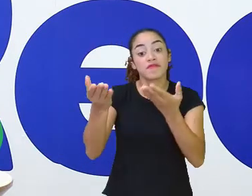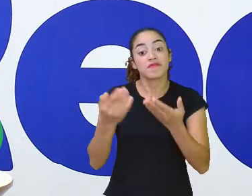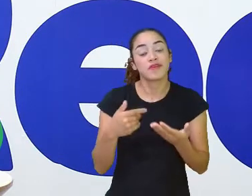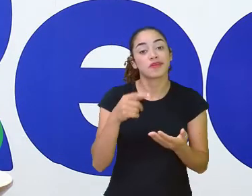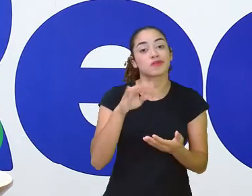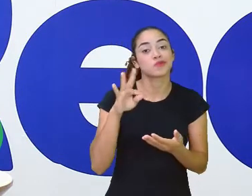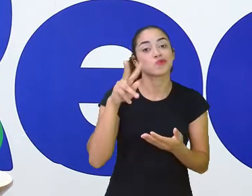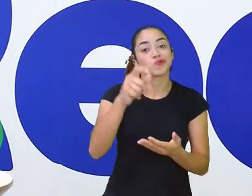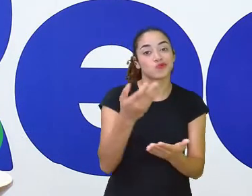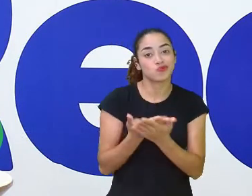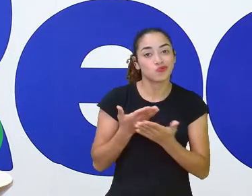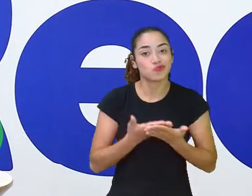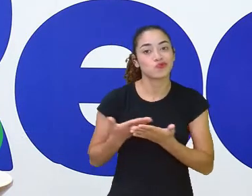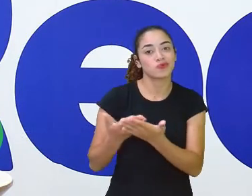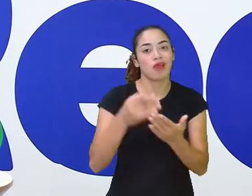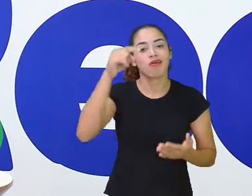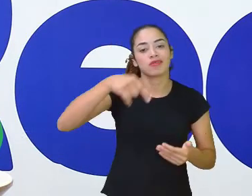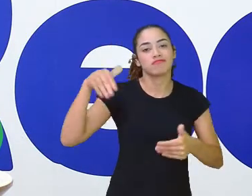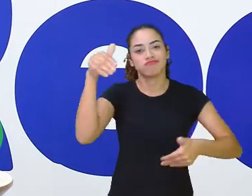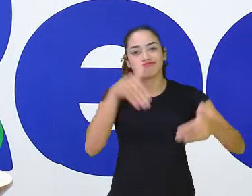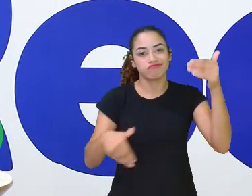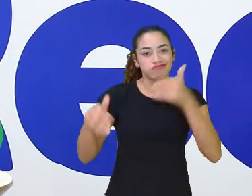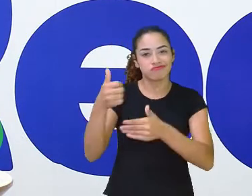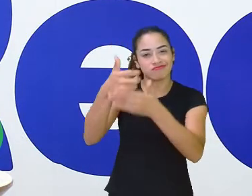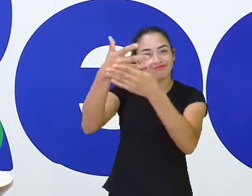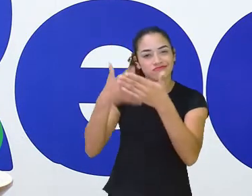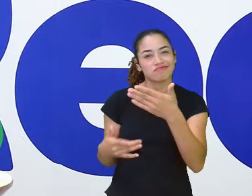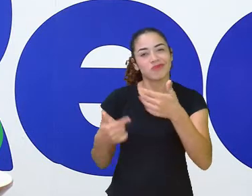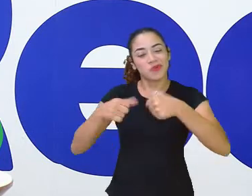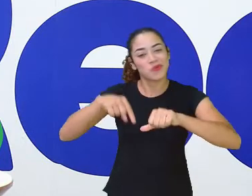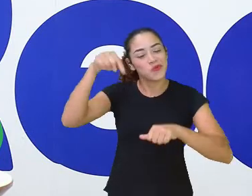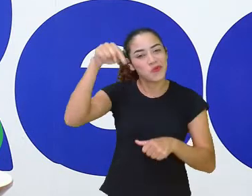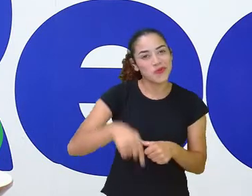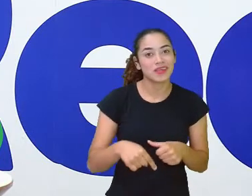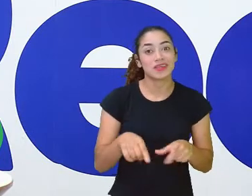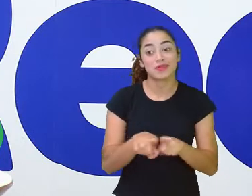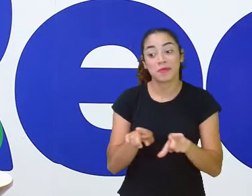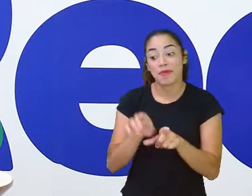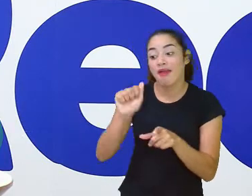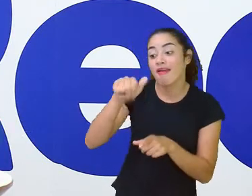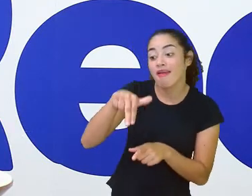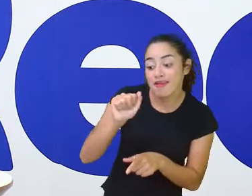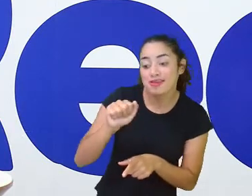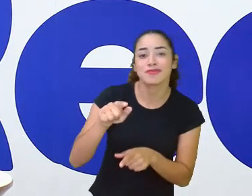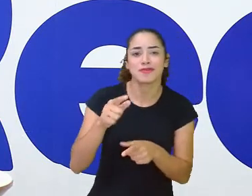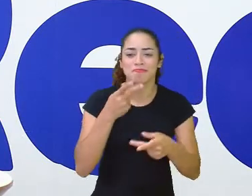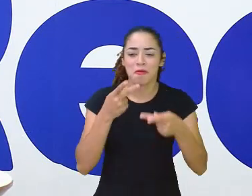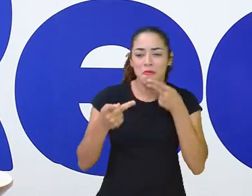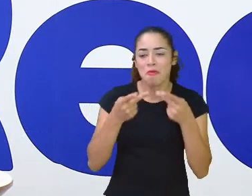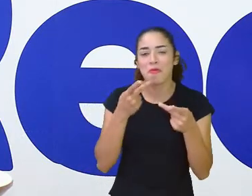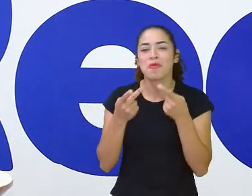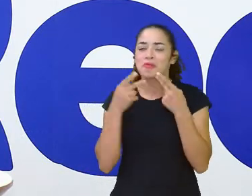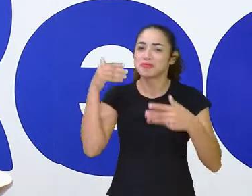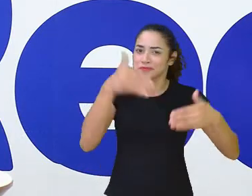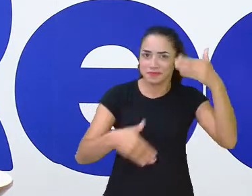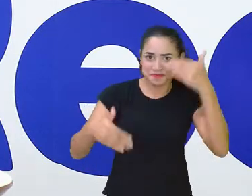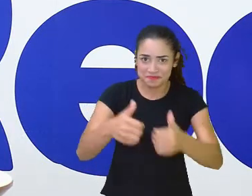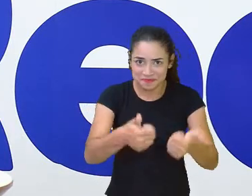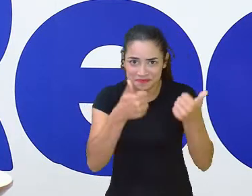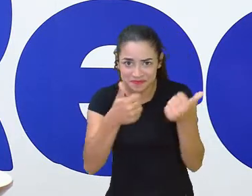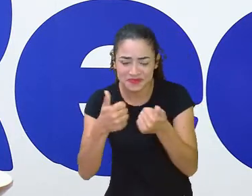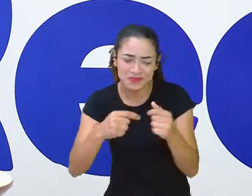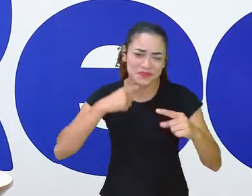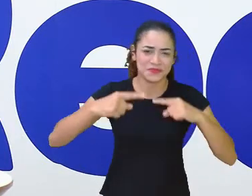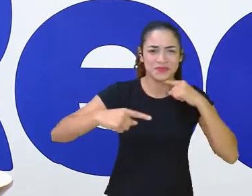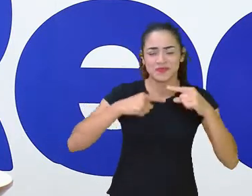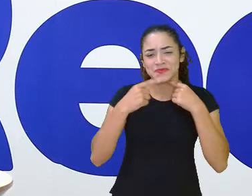estudantes também, que já estão aqui, ó, participando no chat. Eu tô aqui, tá, Ana, no chat, estou vendo você falando, tá? Participem bastante, tirem